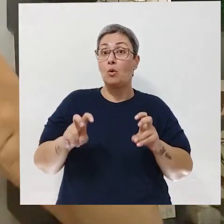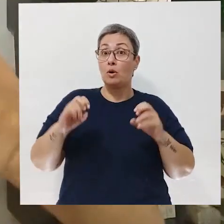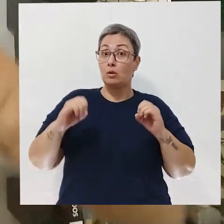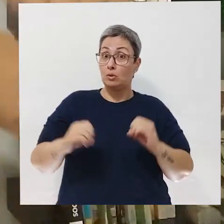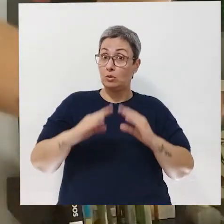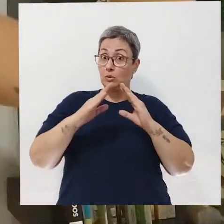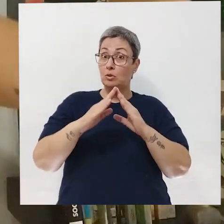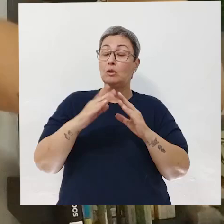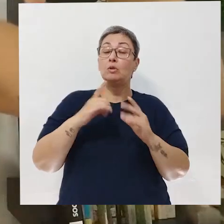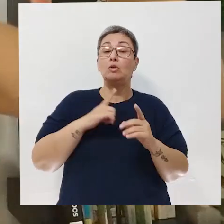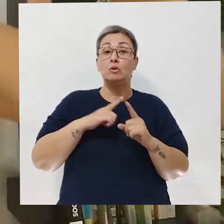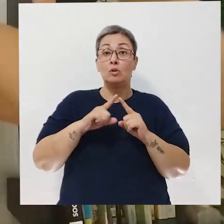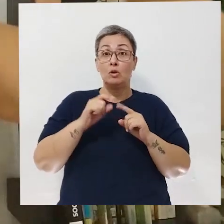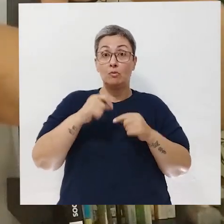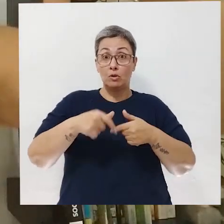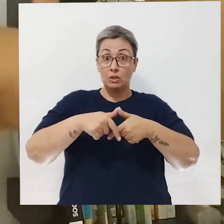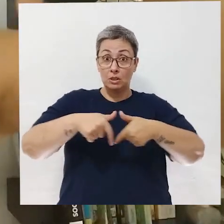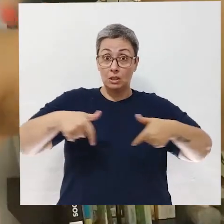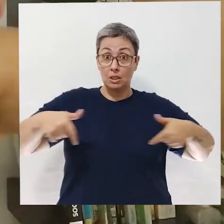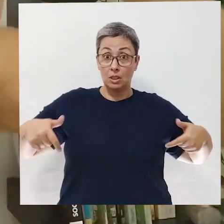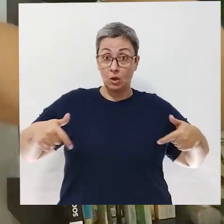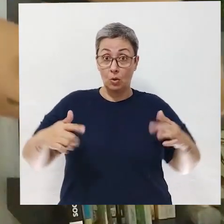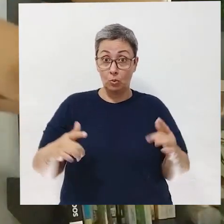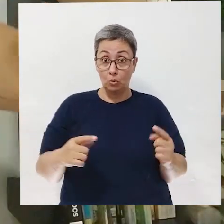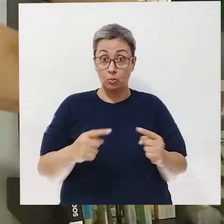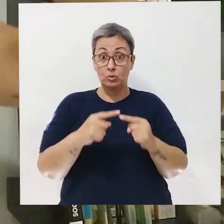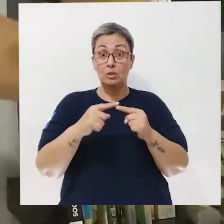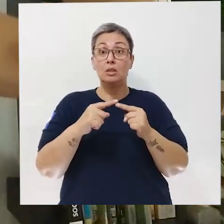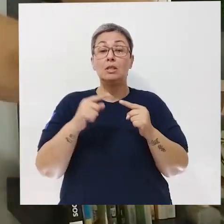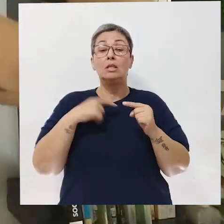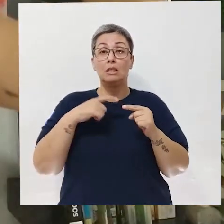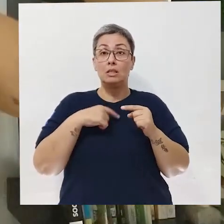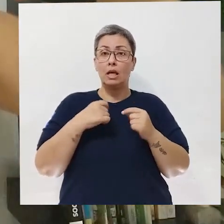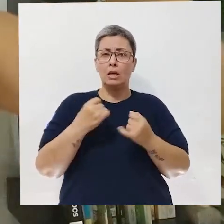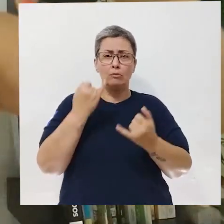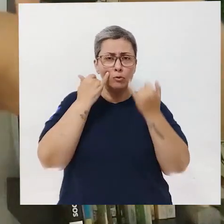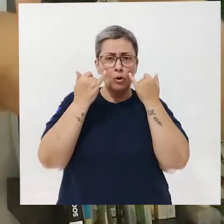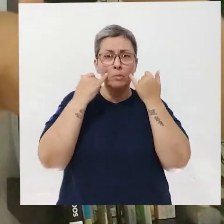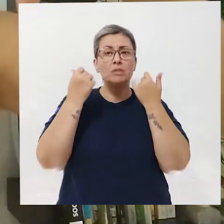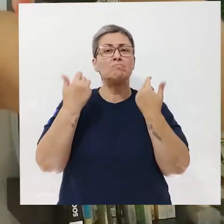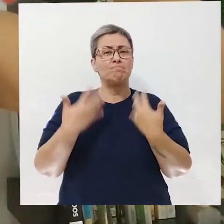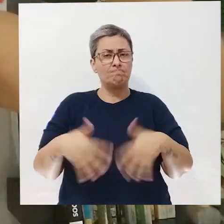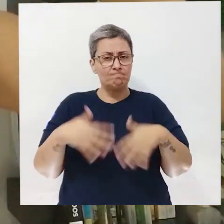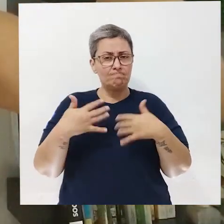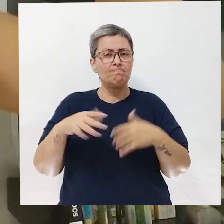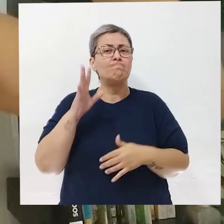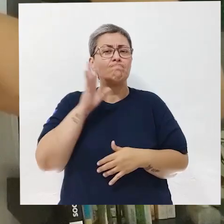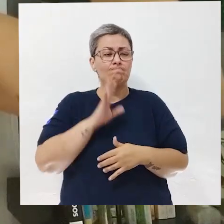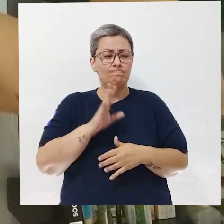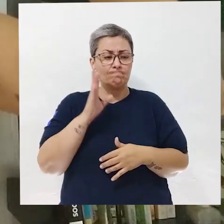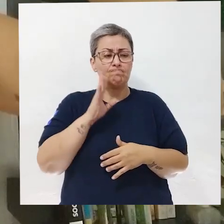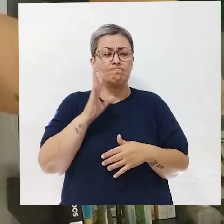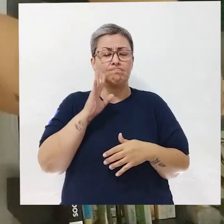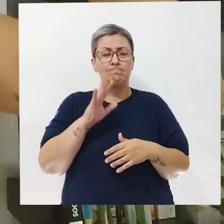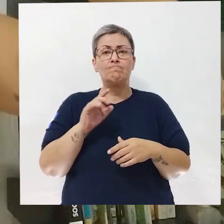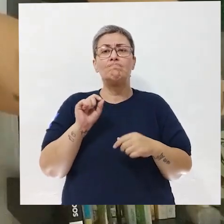falou um pouquinho abaixo, eu vou deixar um link aqui embaixo, ó. Tem bastante informação legal para